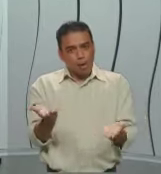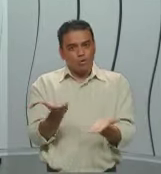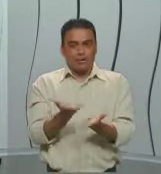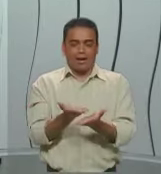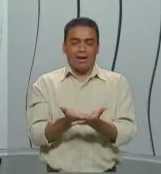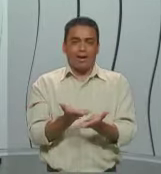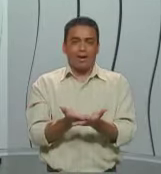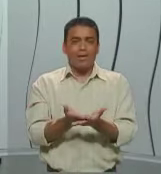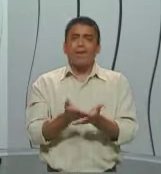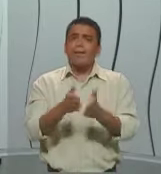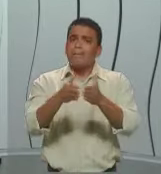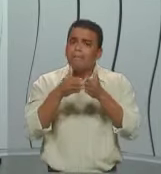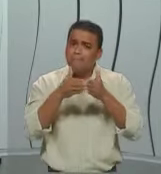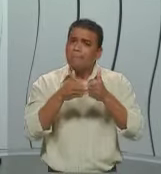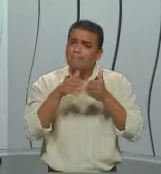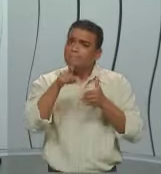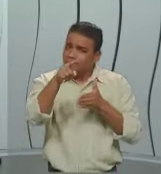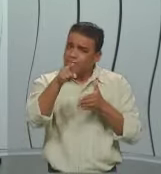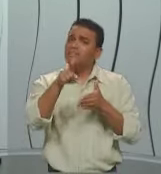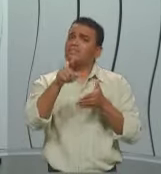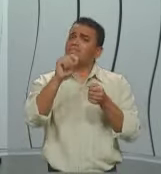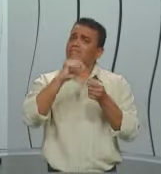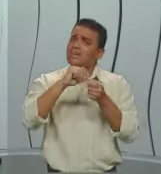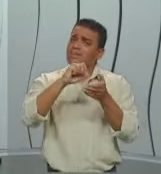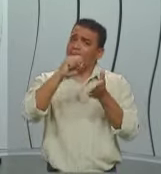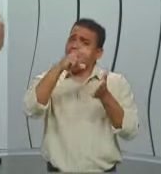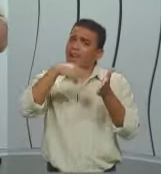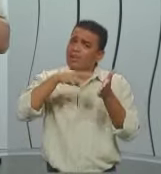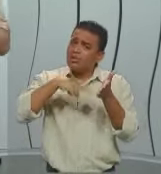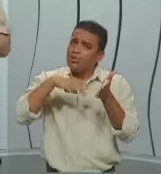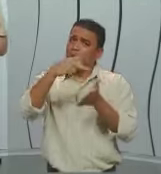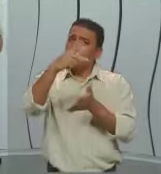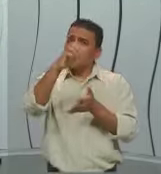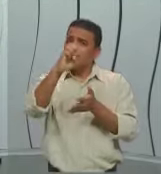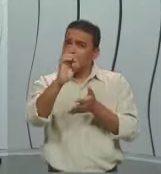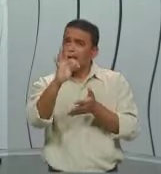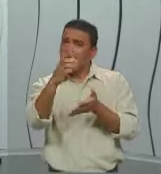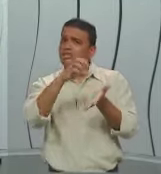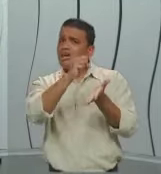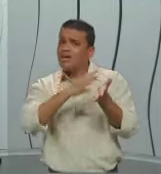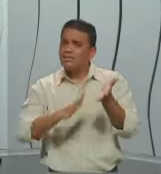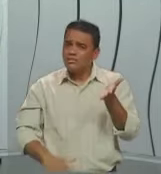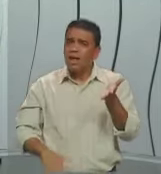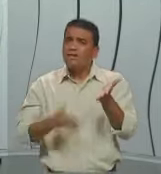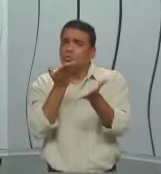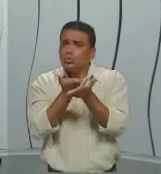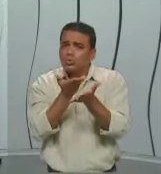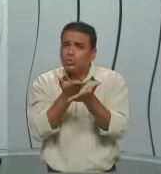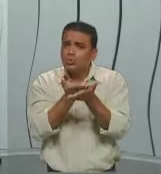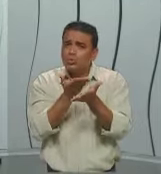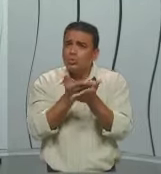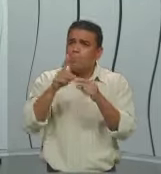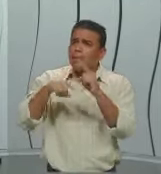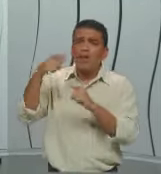tá? Peço a vocês que façam a leitura dos PETs, façam os exercícios, estudem, busquem